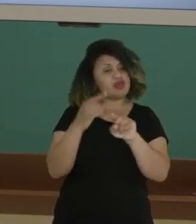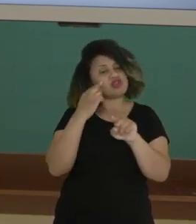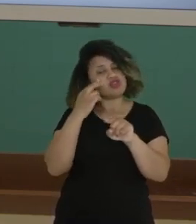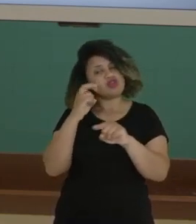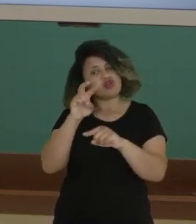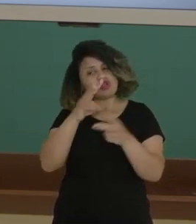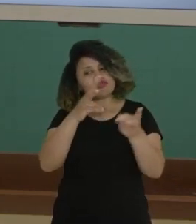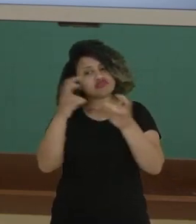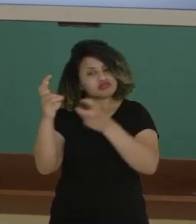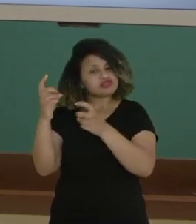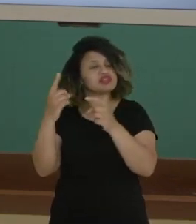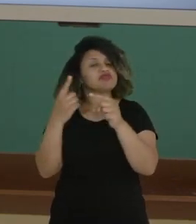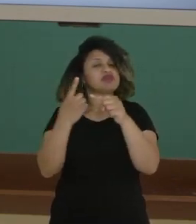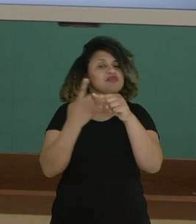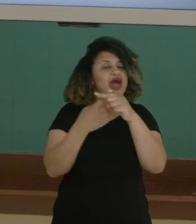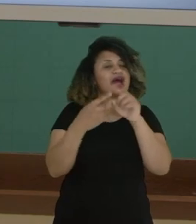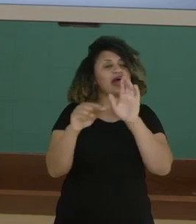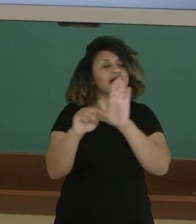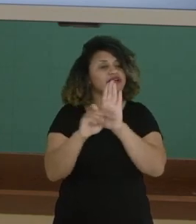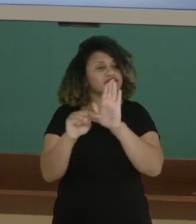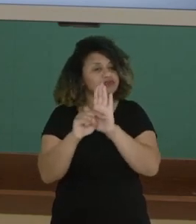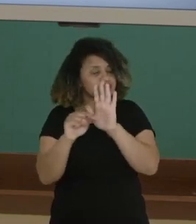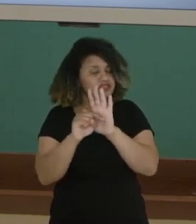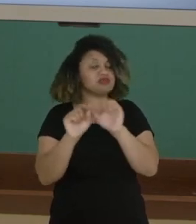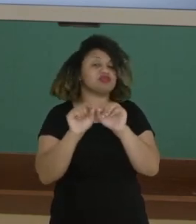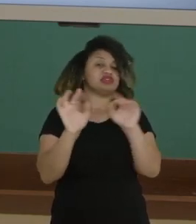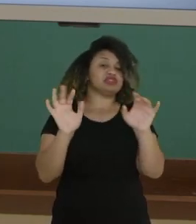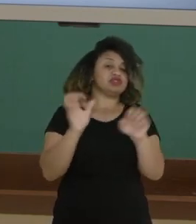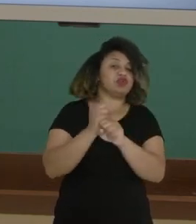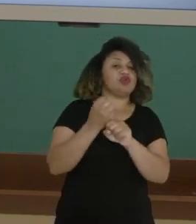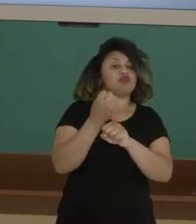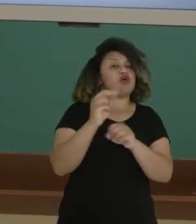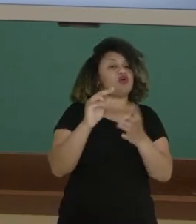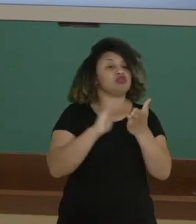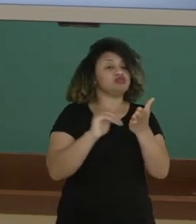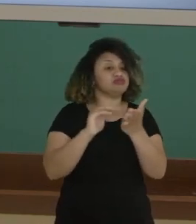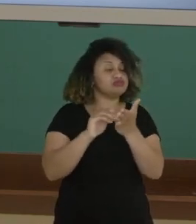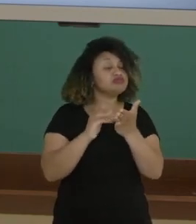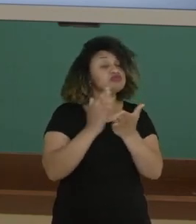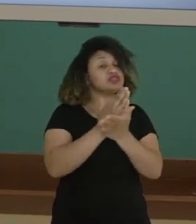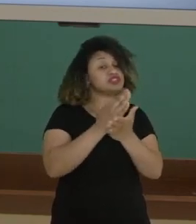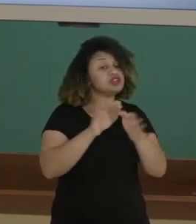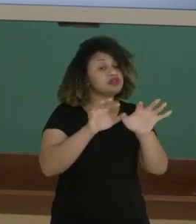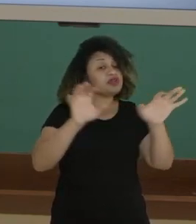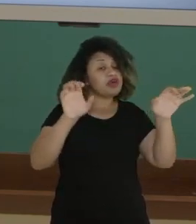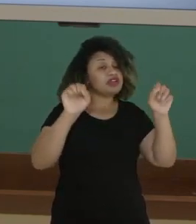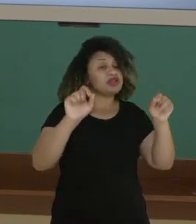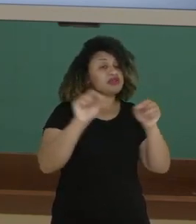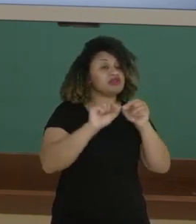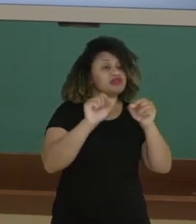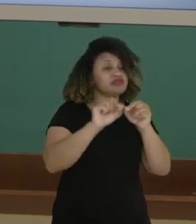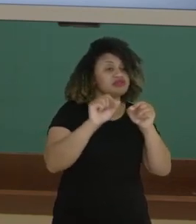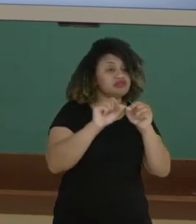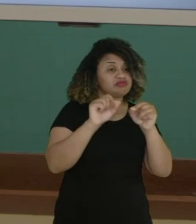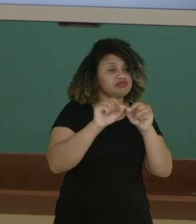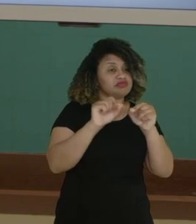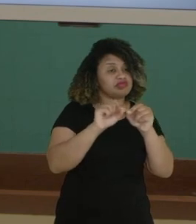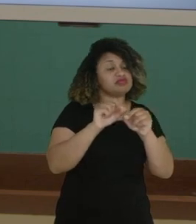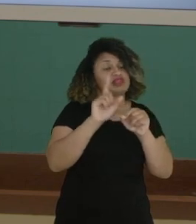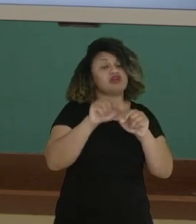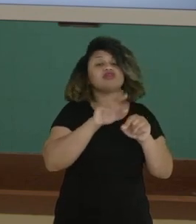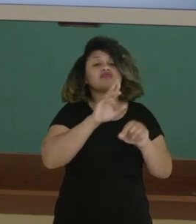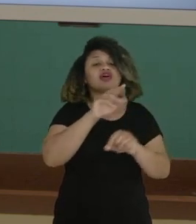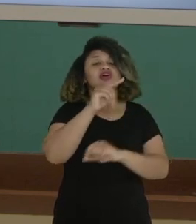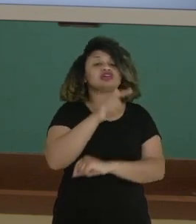E esse menos 12 passa para lá mais 12. Pronto, você separou, você pode fazer a conta, ó. 2 menos 3 mais 8